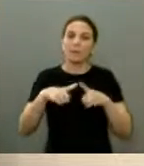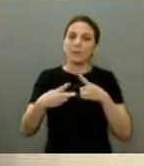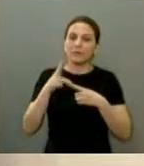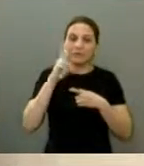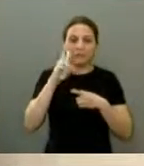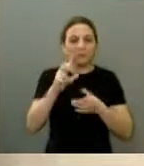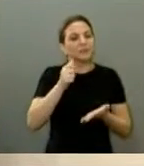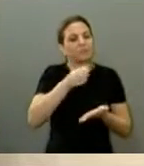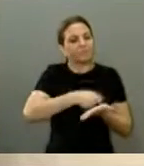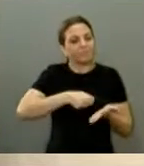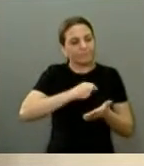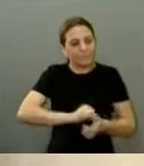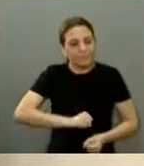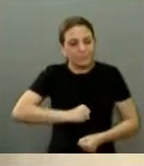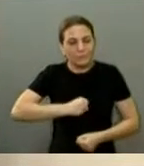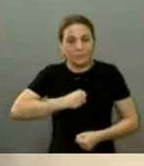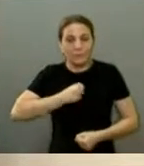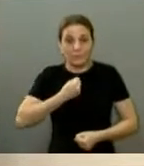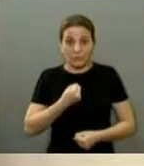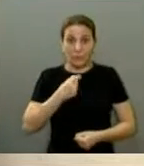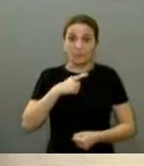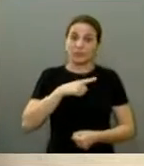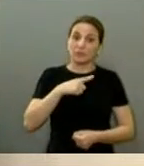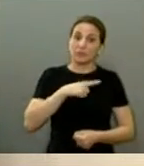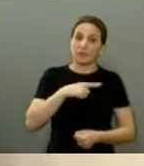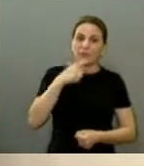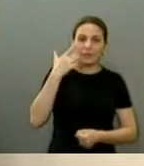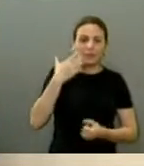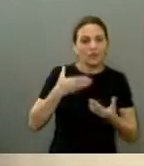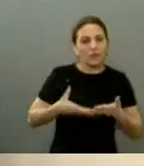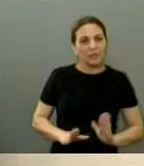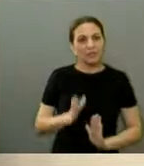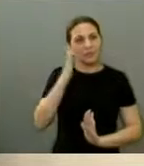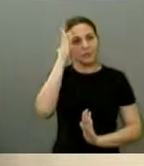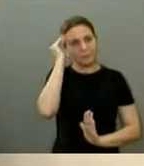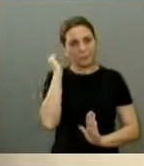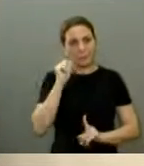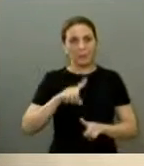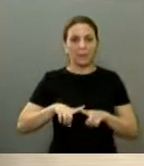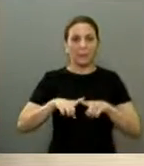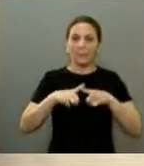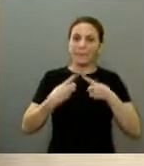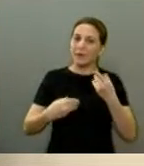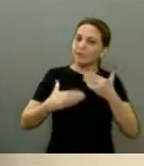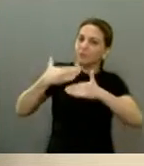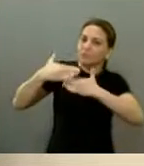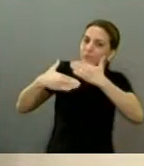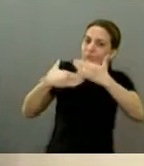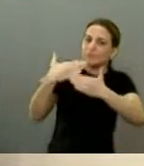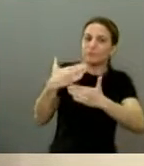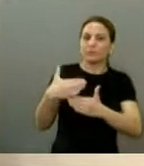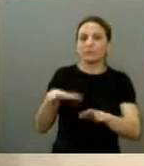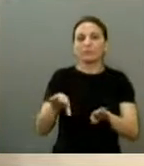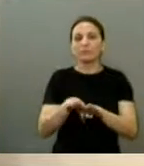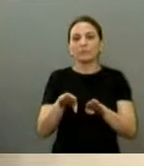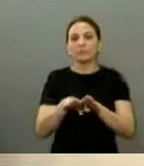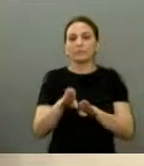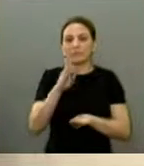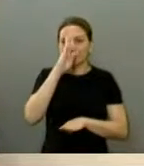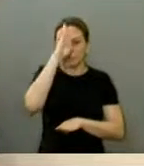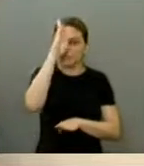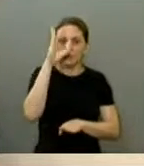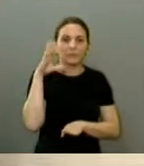a dedicação. Dizem, né, ninguém nasce sabendo. Tá? E também, principalmente,